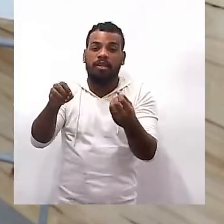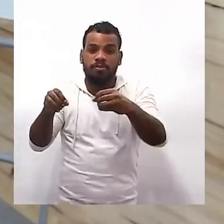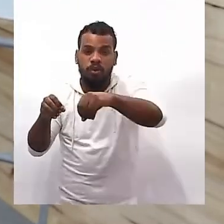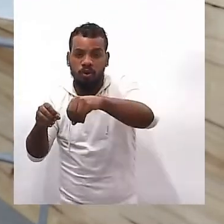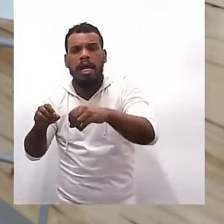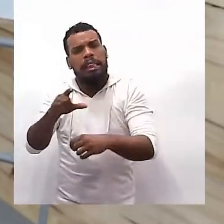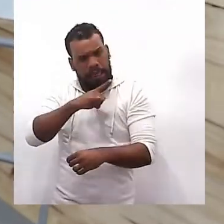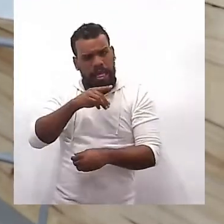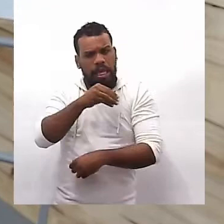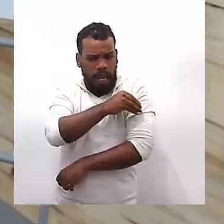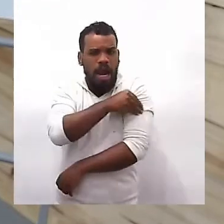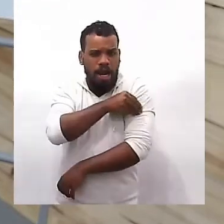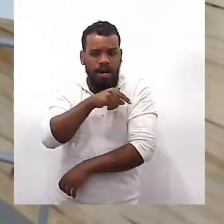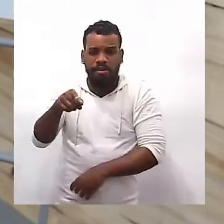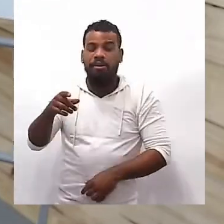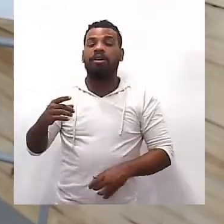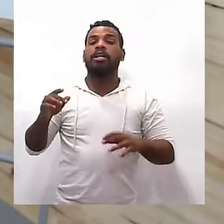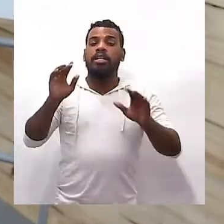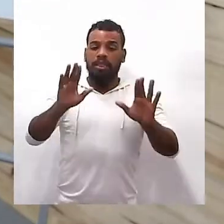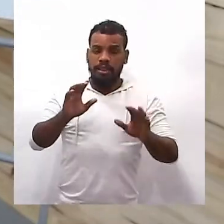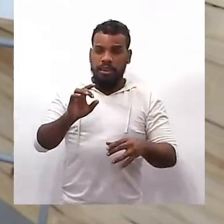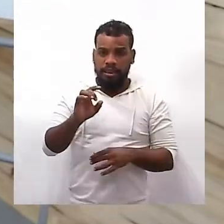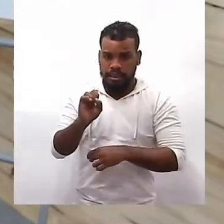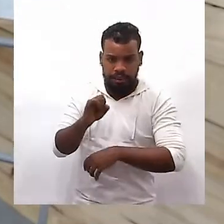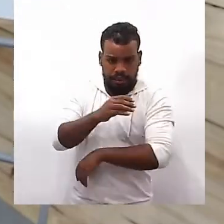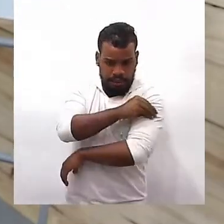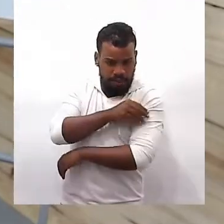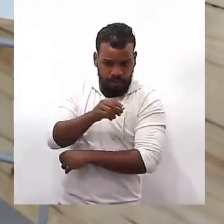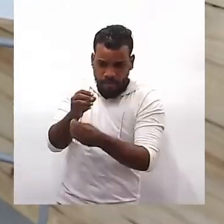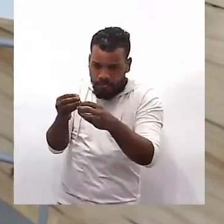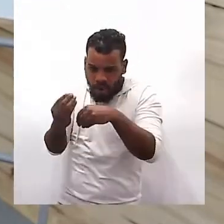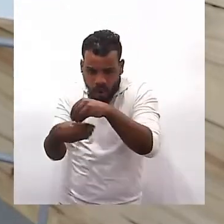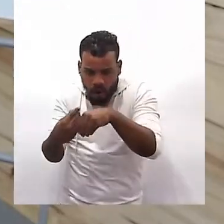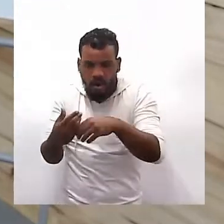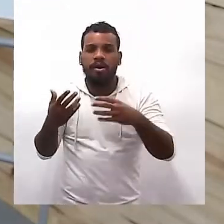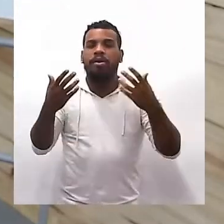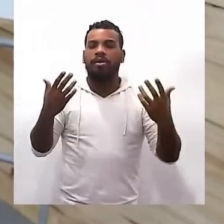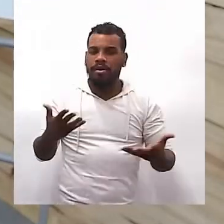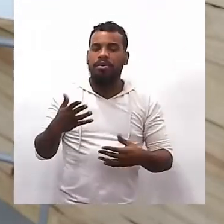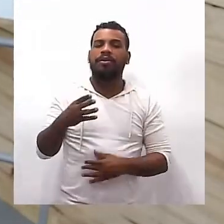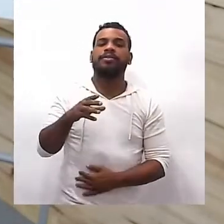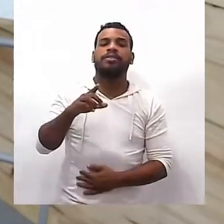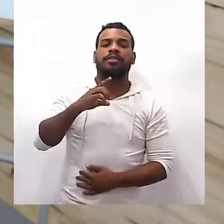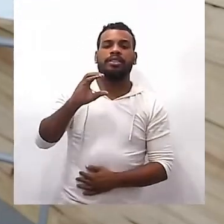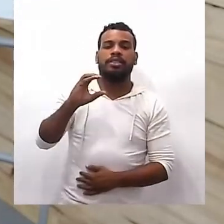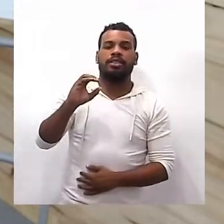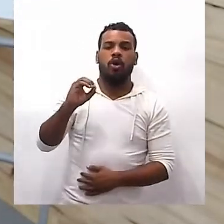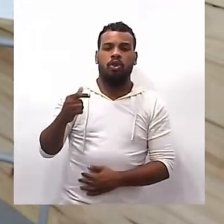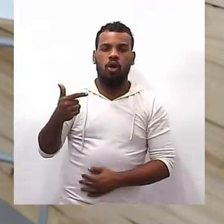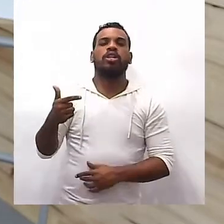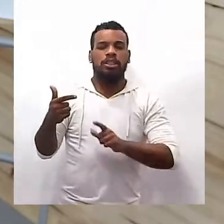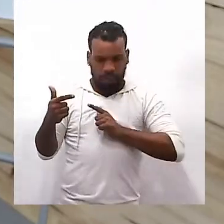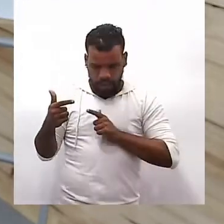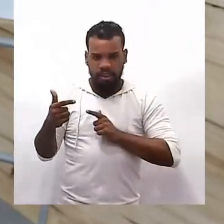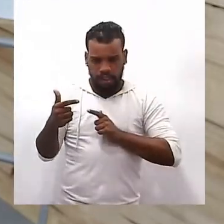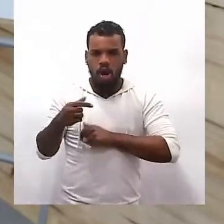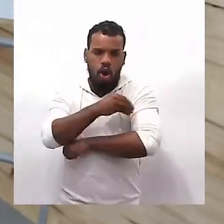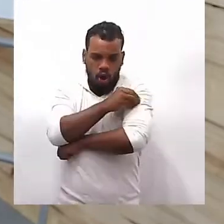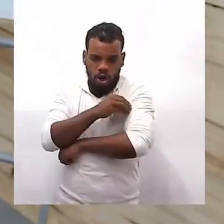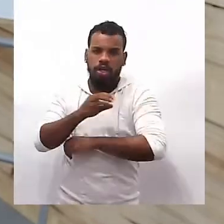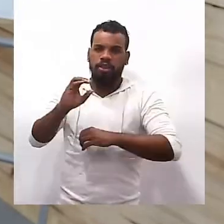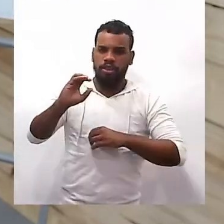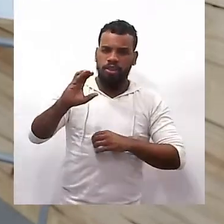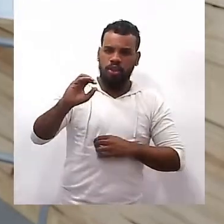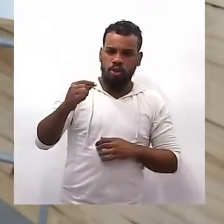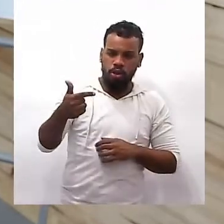alcoólica. Se vai realizar uma fermentação alcoólica aqui, então tu vai ter liberação de CO2. A partir do momento que tu tem liberação de